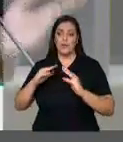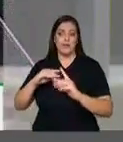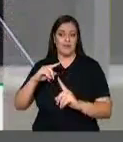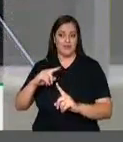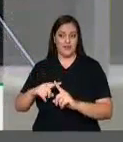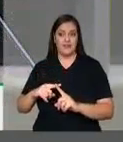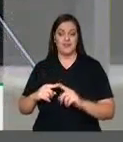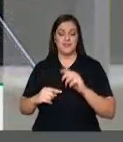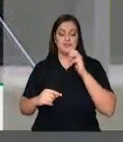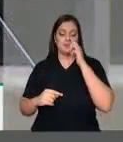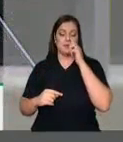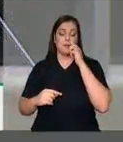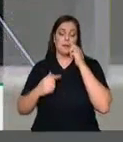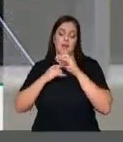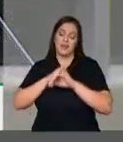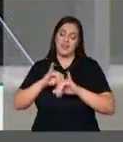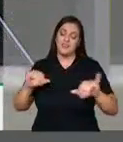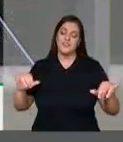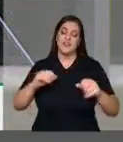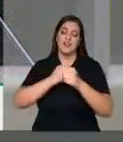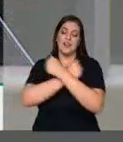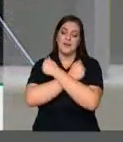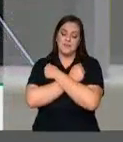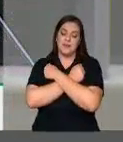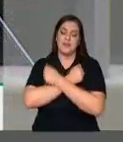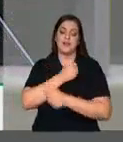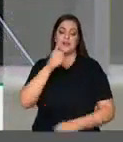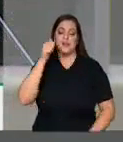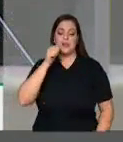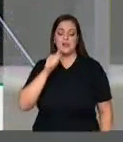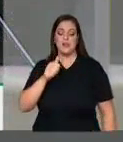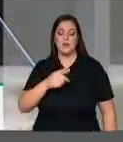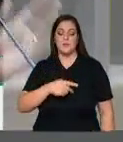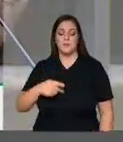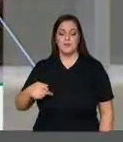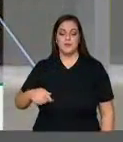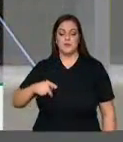Então fica aqui o meu abraço grande à nossa pastora